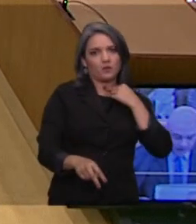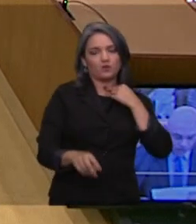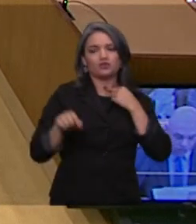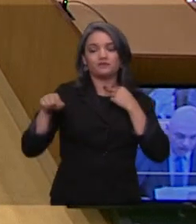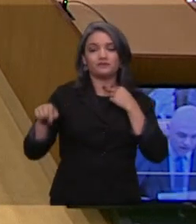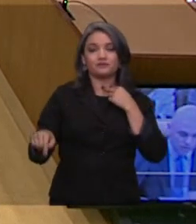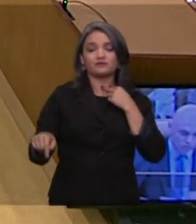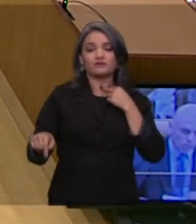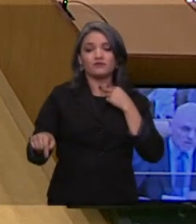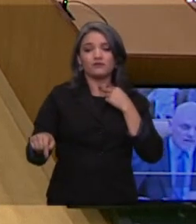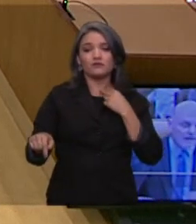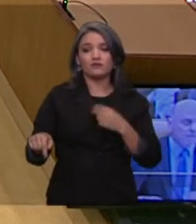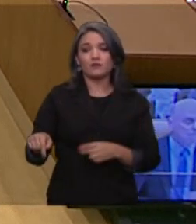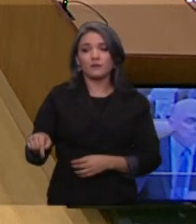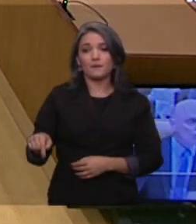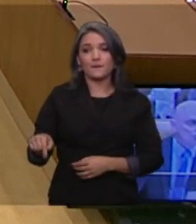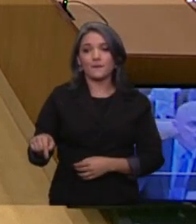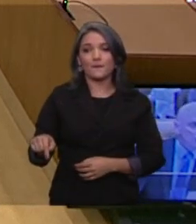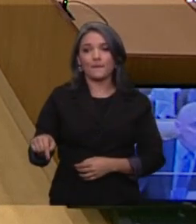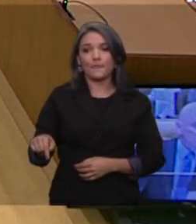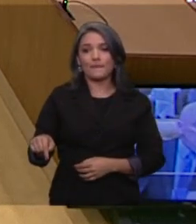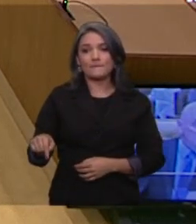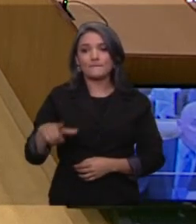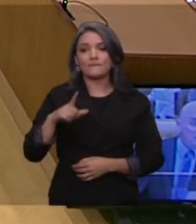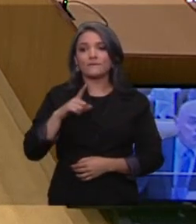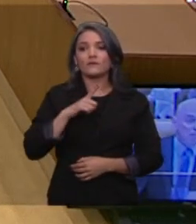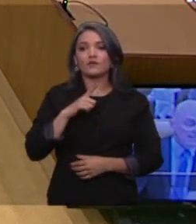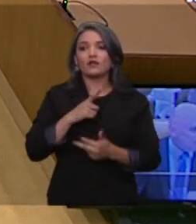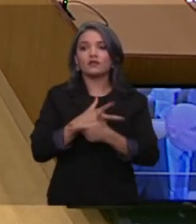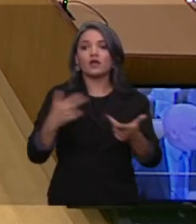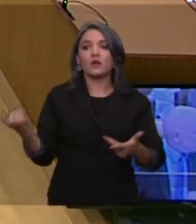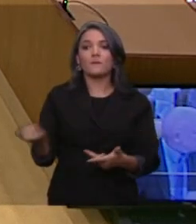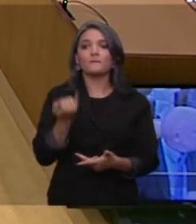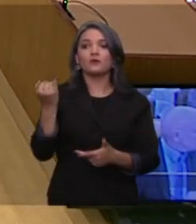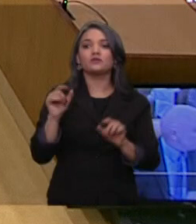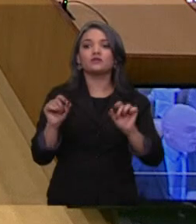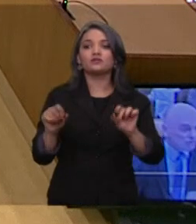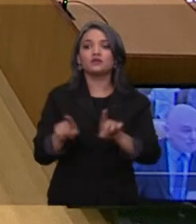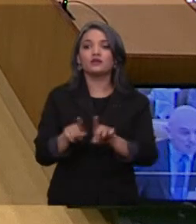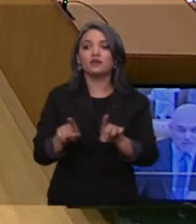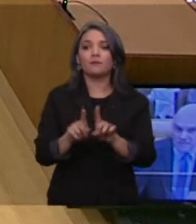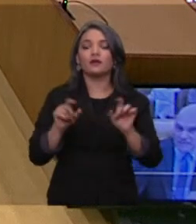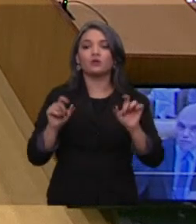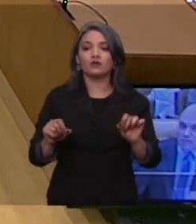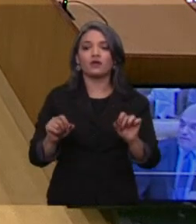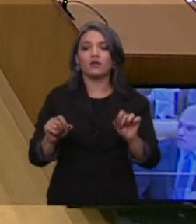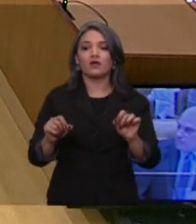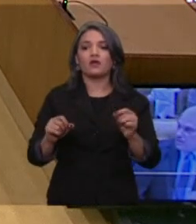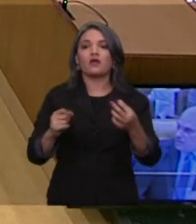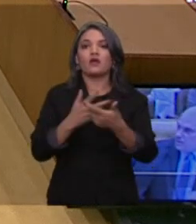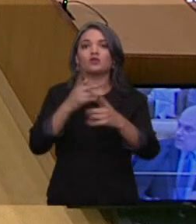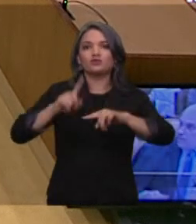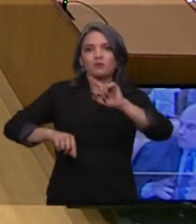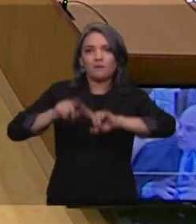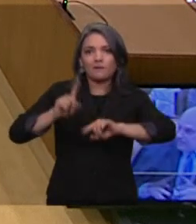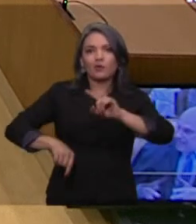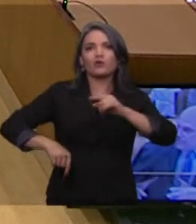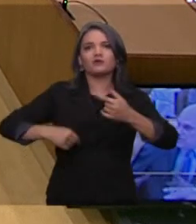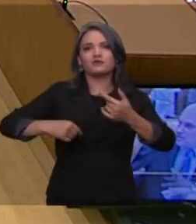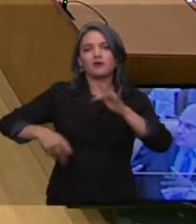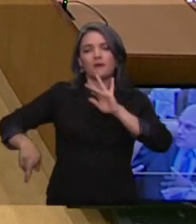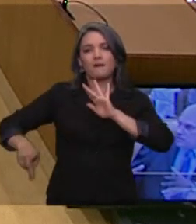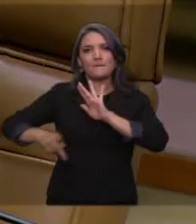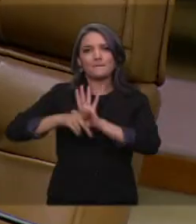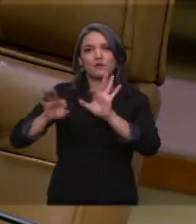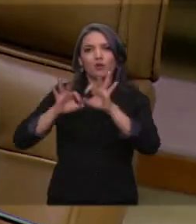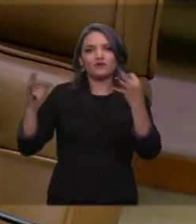tem uma consequência importantíssima no bem de família, na impenhorabilidade do bem de família, que